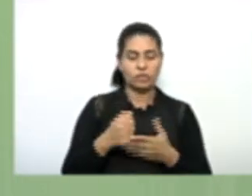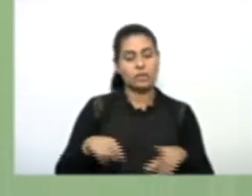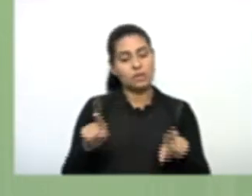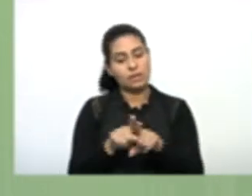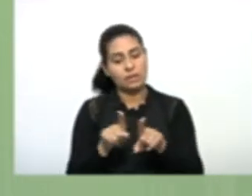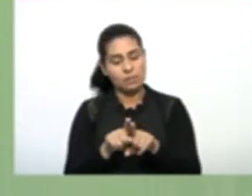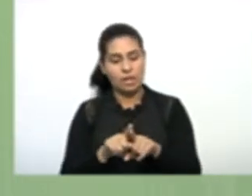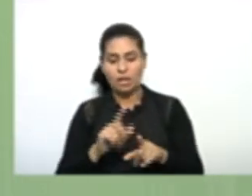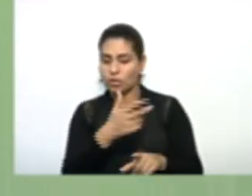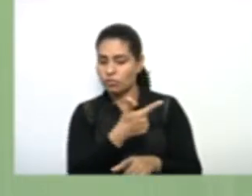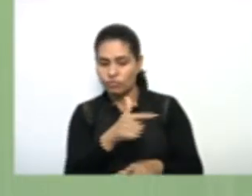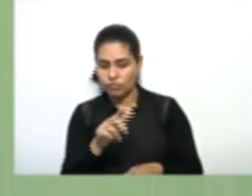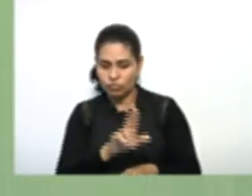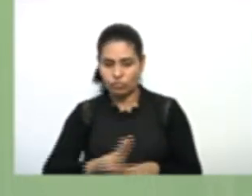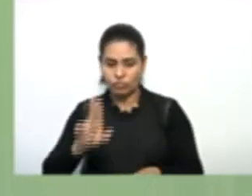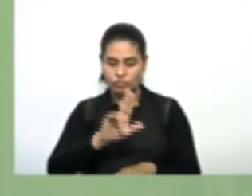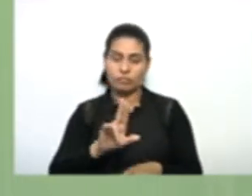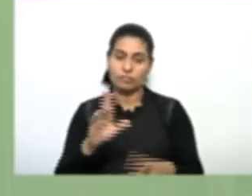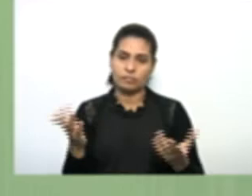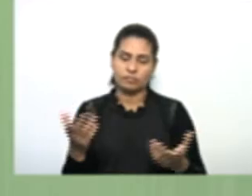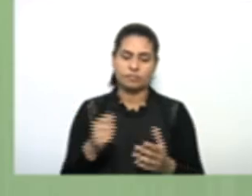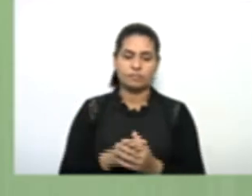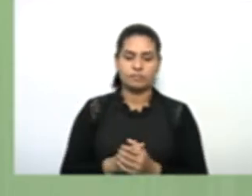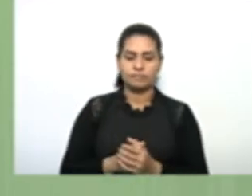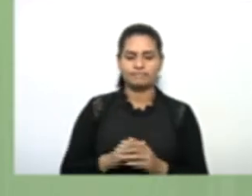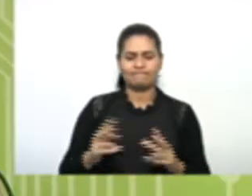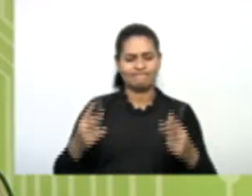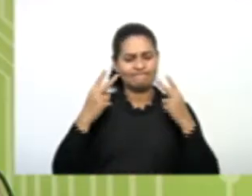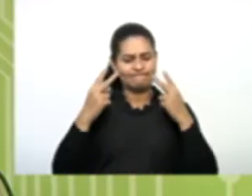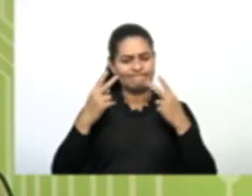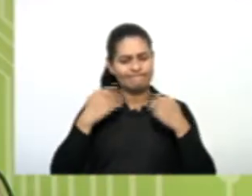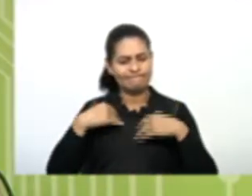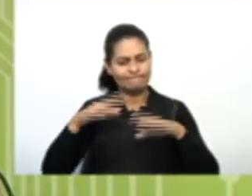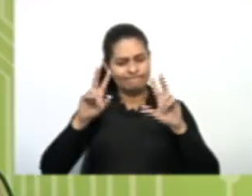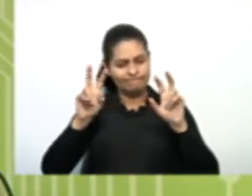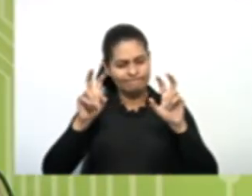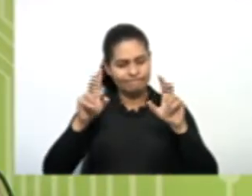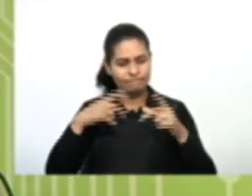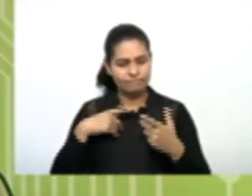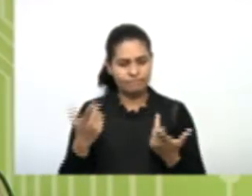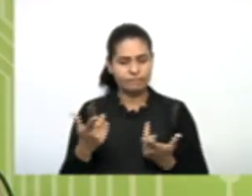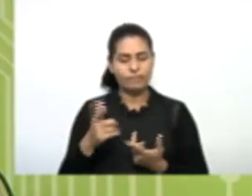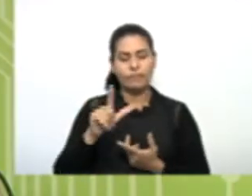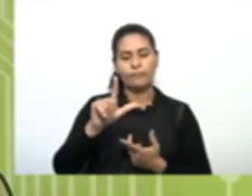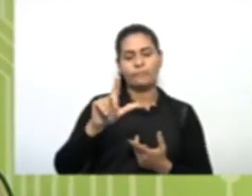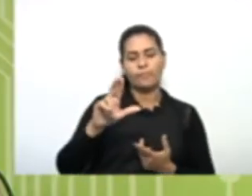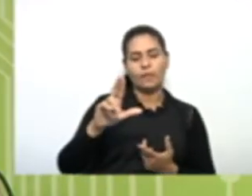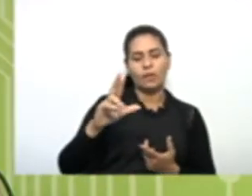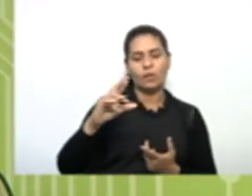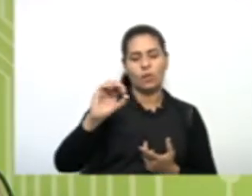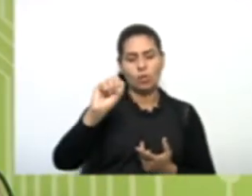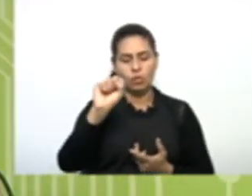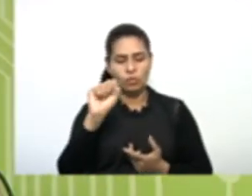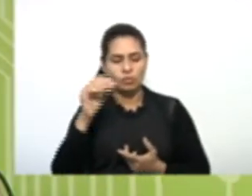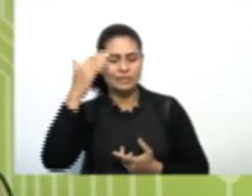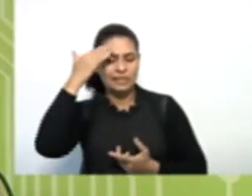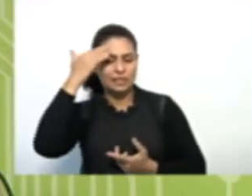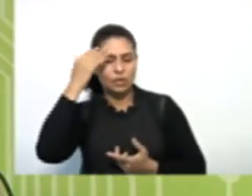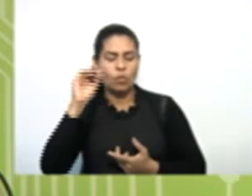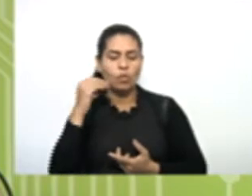não foram utilizados. Gostaria de dar muita atenção aqui. Nós não chamamos de lucro, nós entendemos como